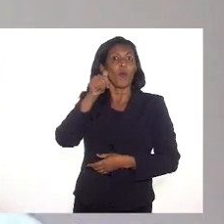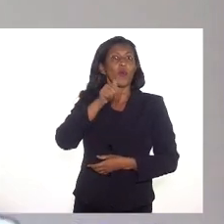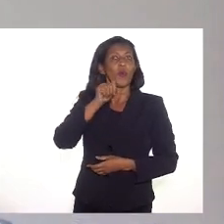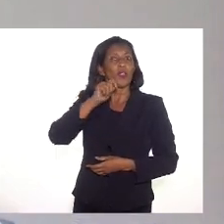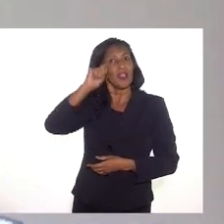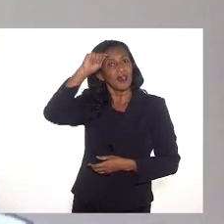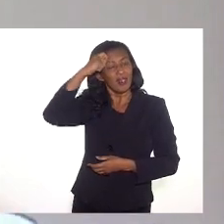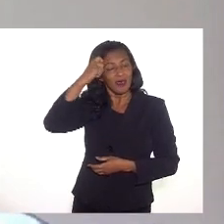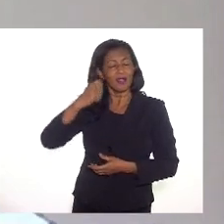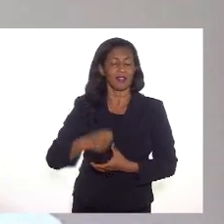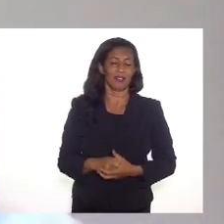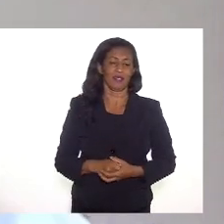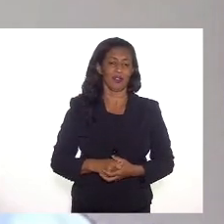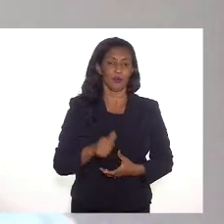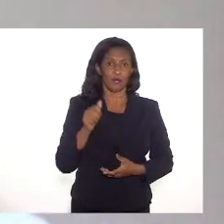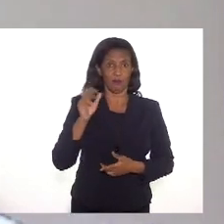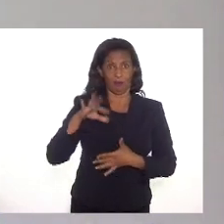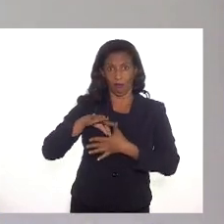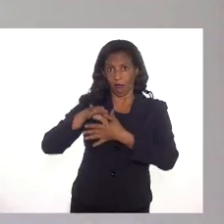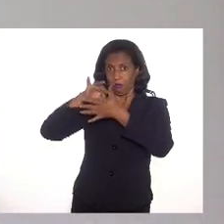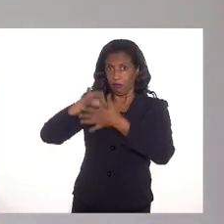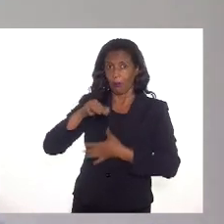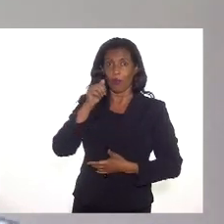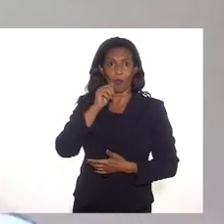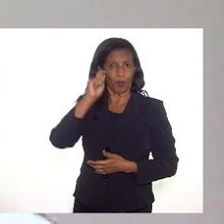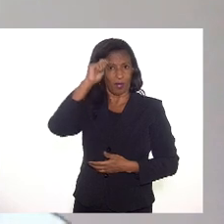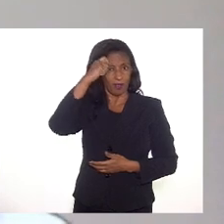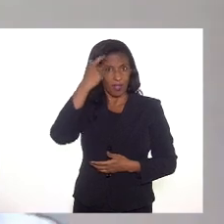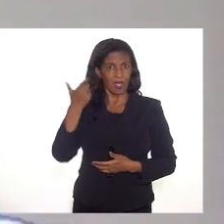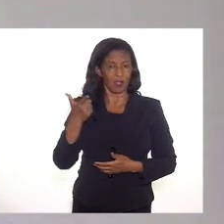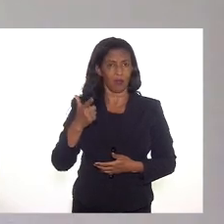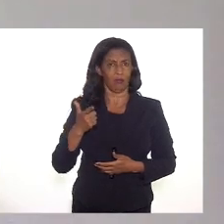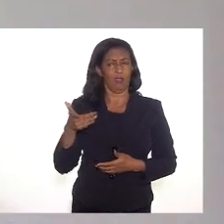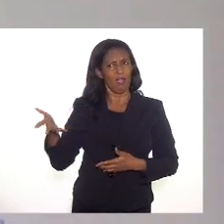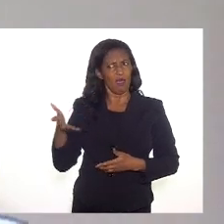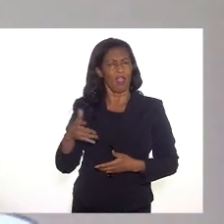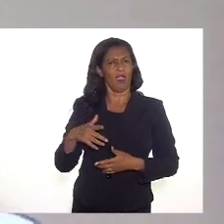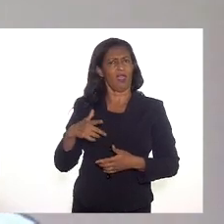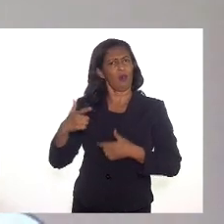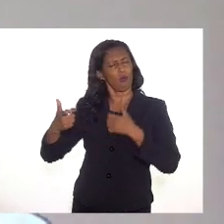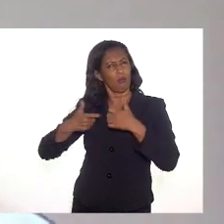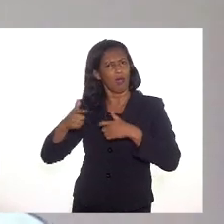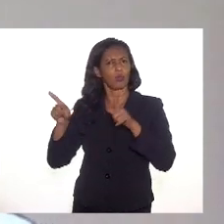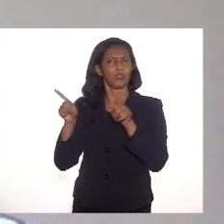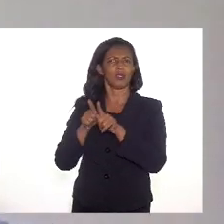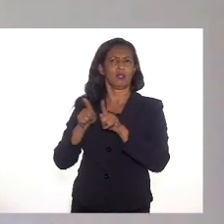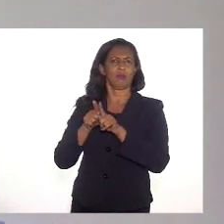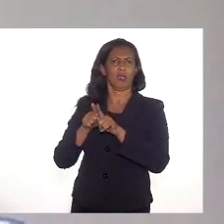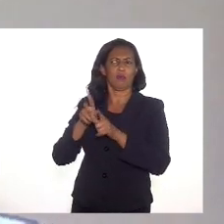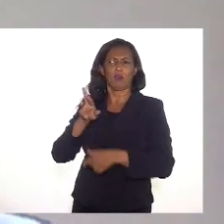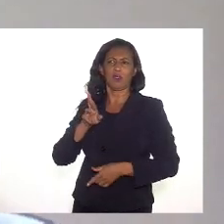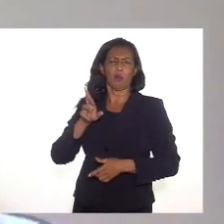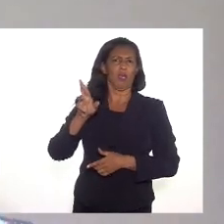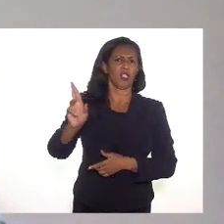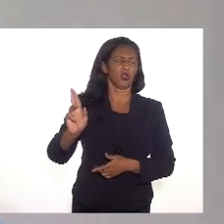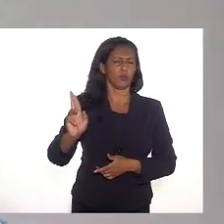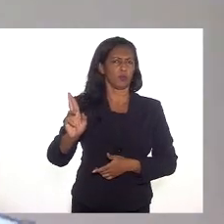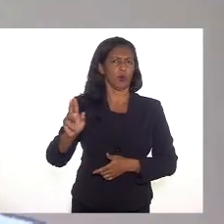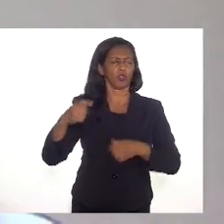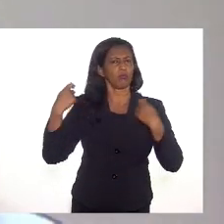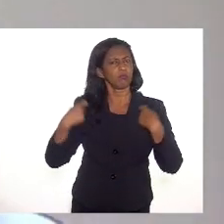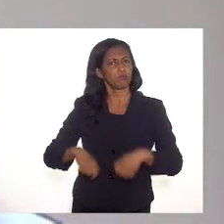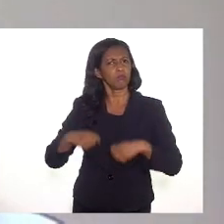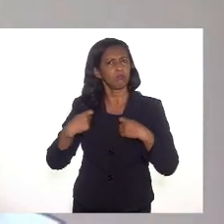negras liderados por mulheres negras ou seja é uma luta também para dar uma resposta contundente à